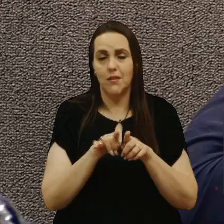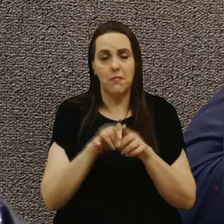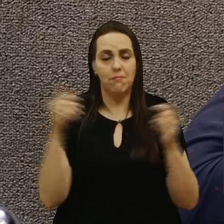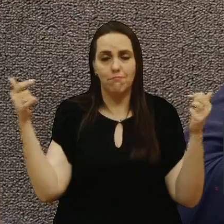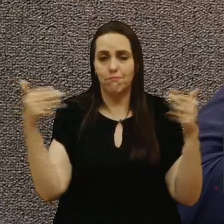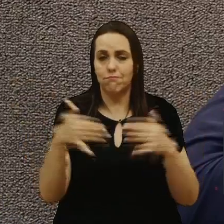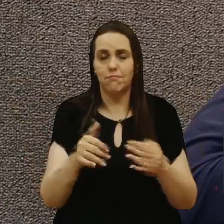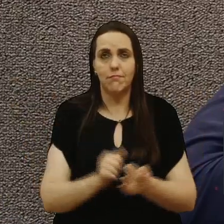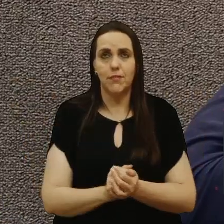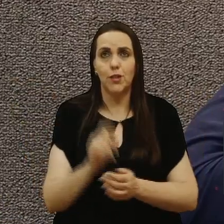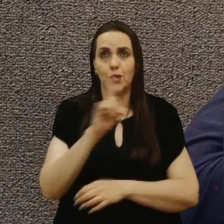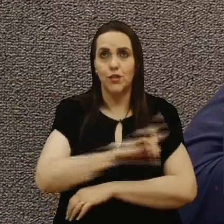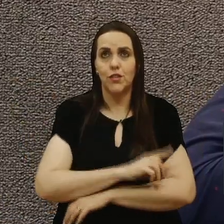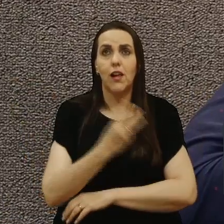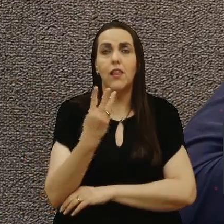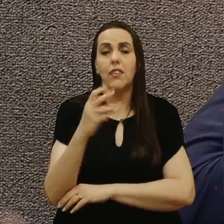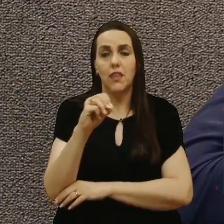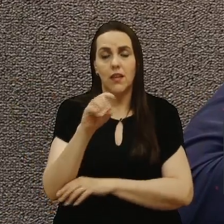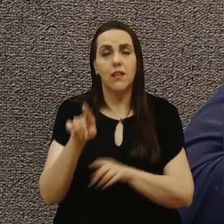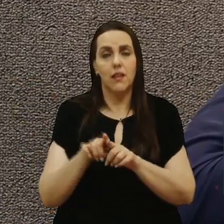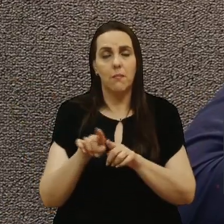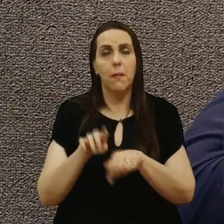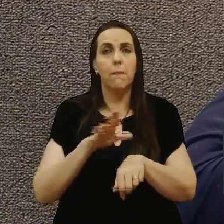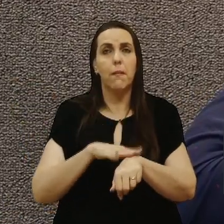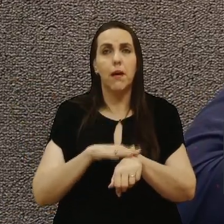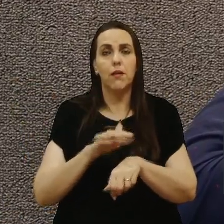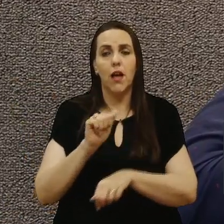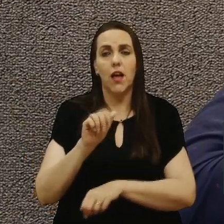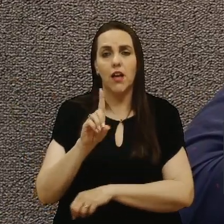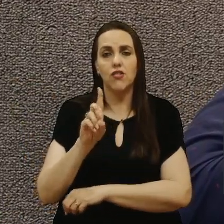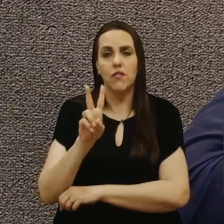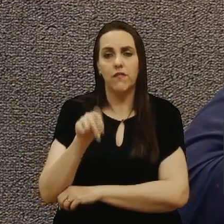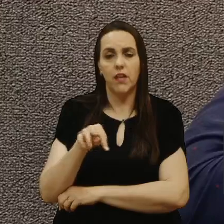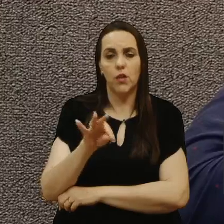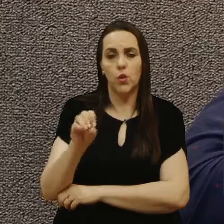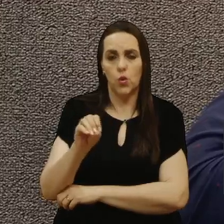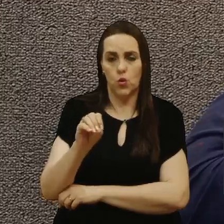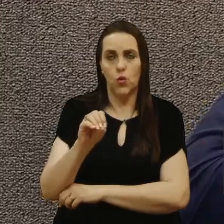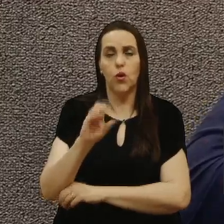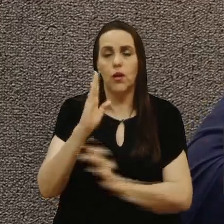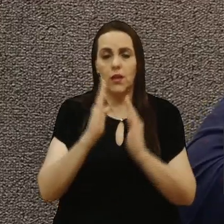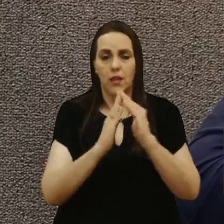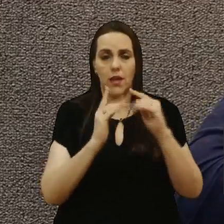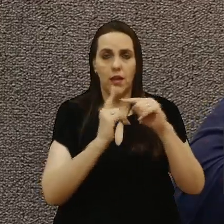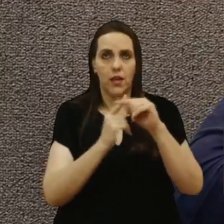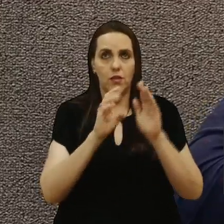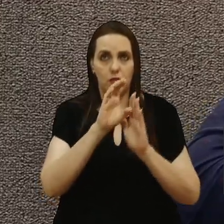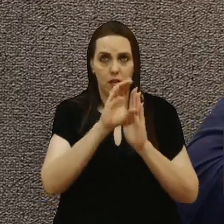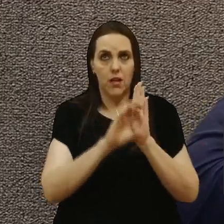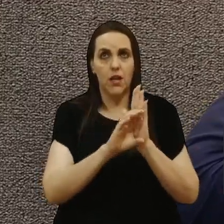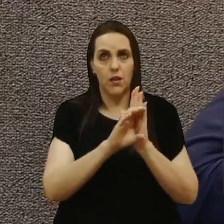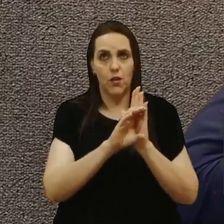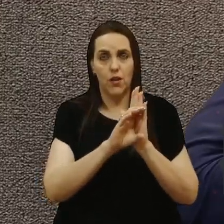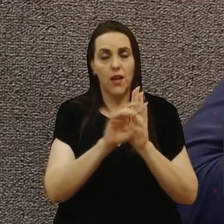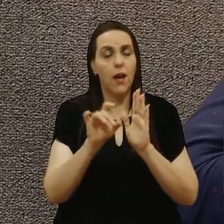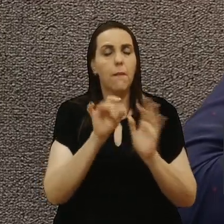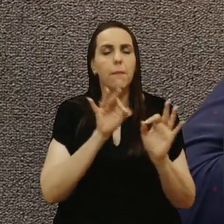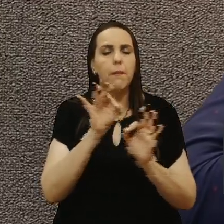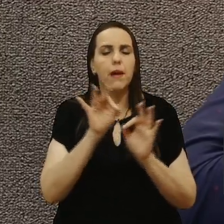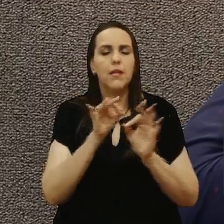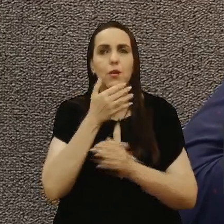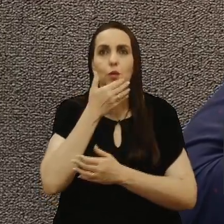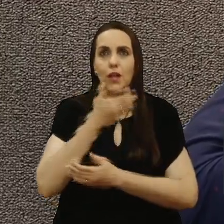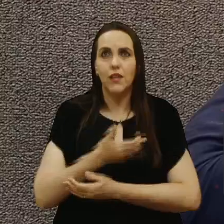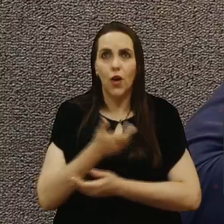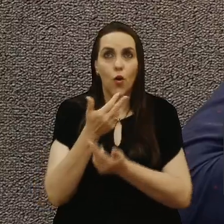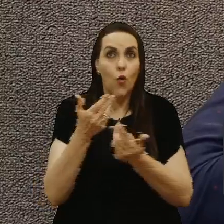30, começaremos o tempo de advento na Igreja Católica, que é o tempo de advento, preparação para o Natal. Virão coisas boas. E